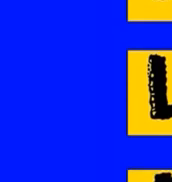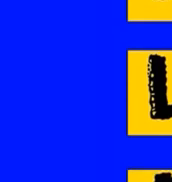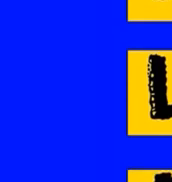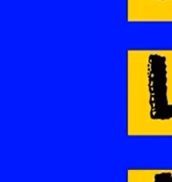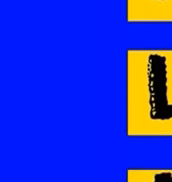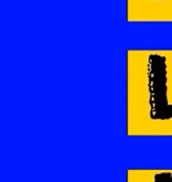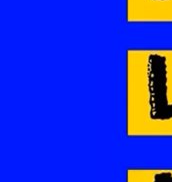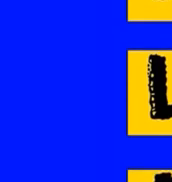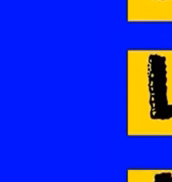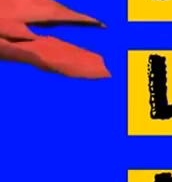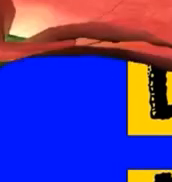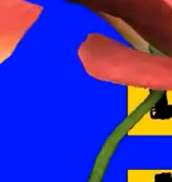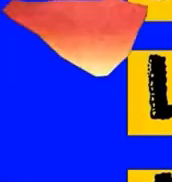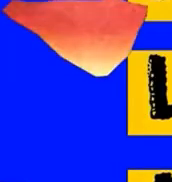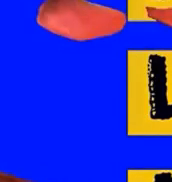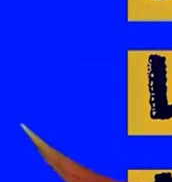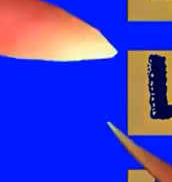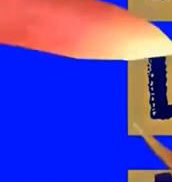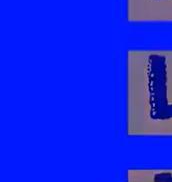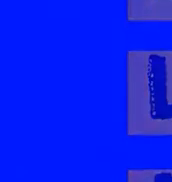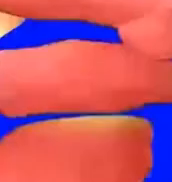Forty-one, 42, 43, 44, 45, 46, 47, 48, 49, 50.